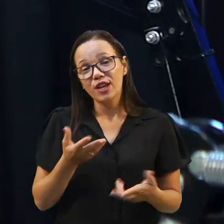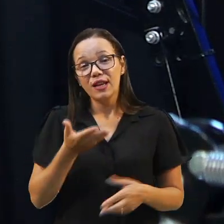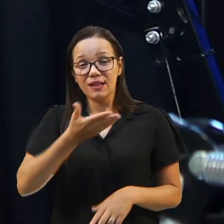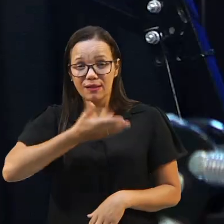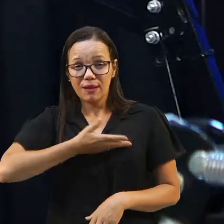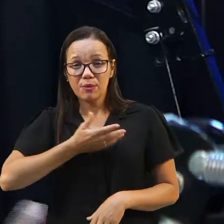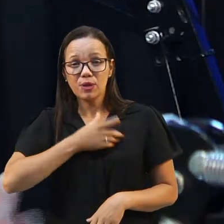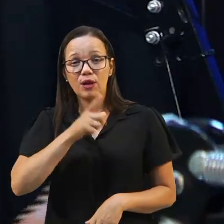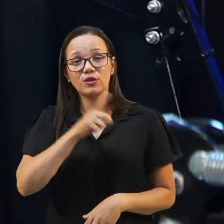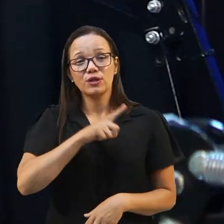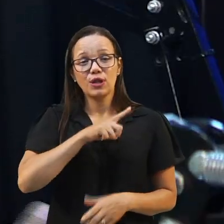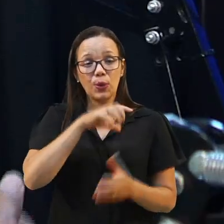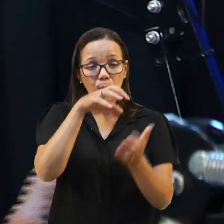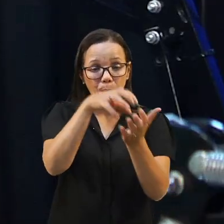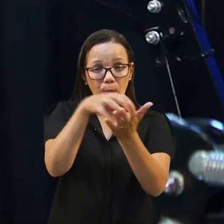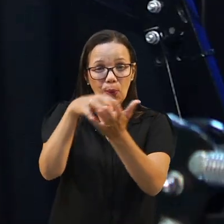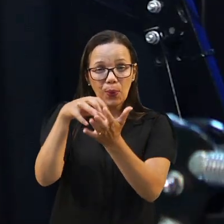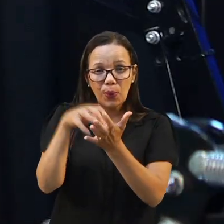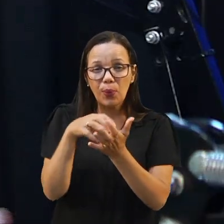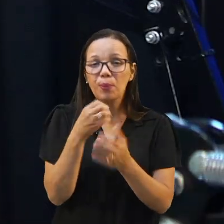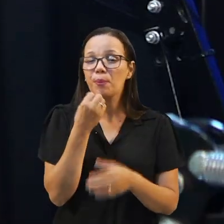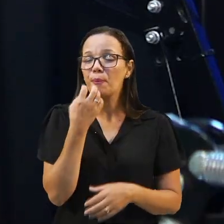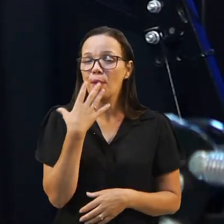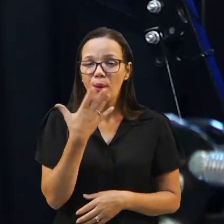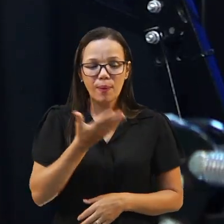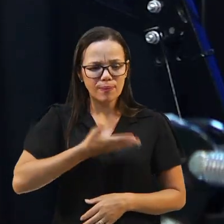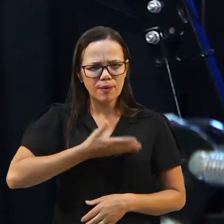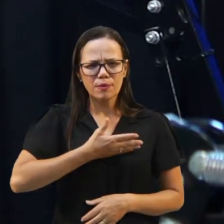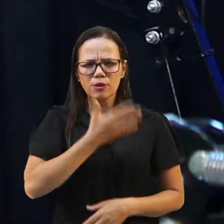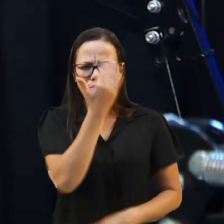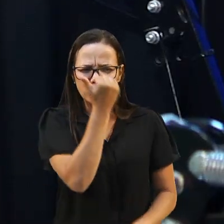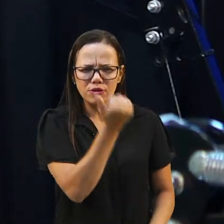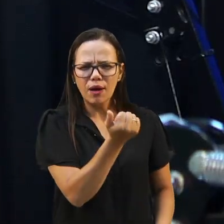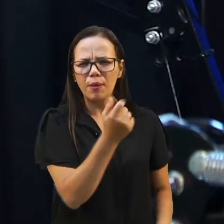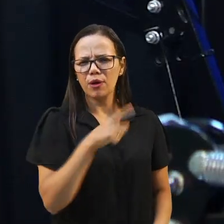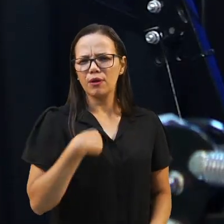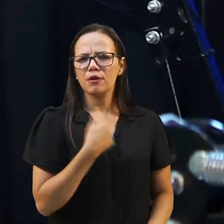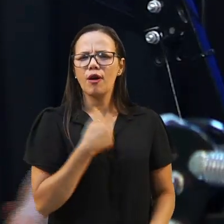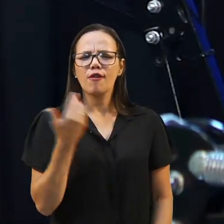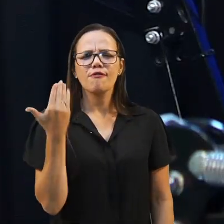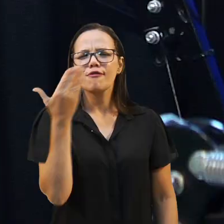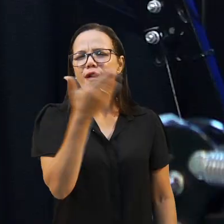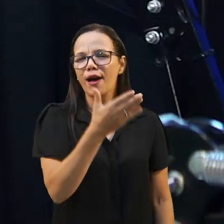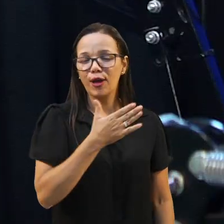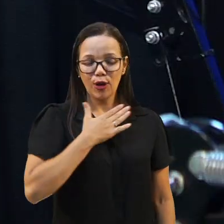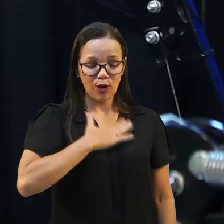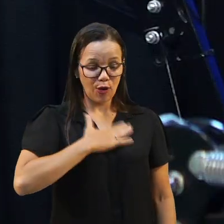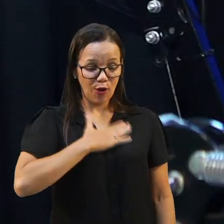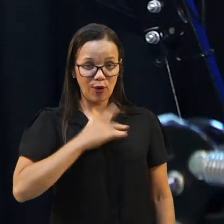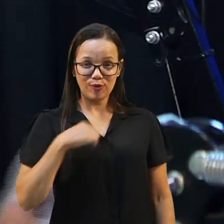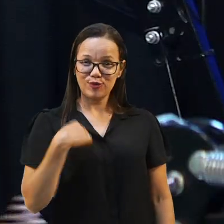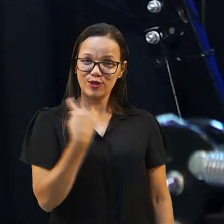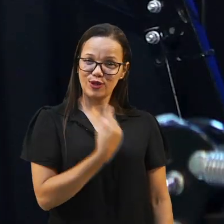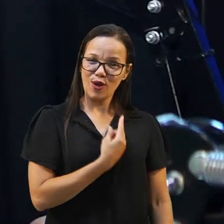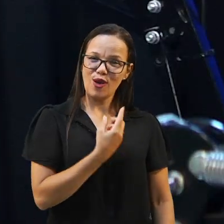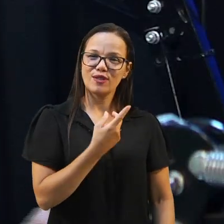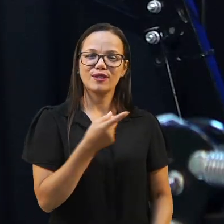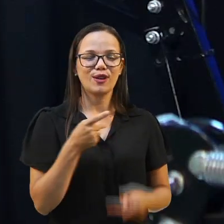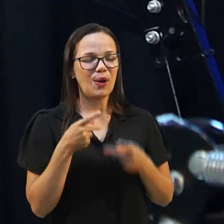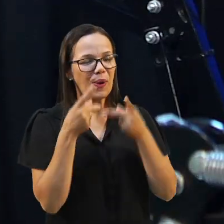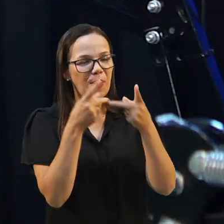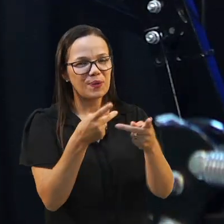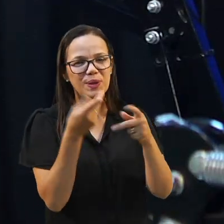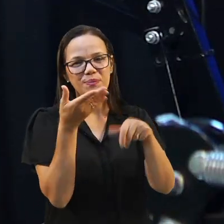gente tem os grupos, os colegas que gostam da gente e nos convidam